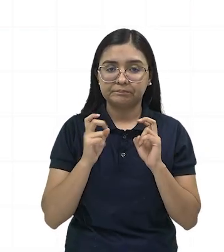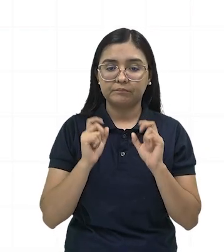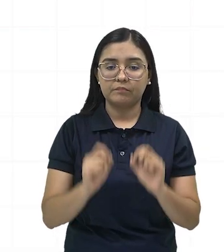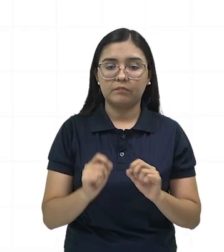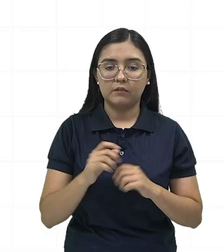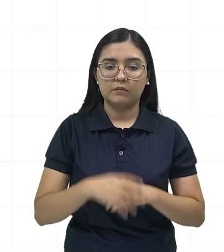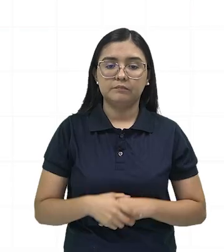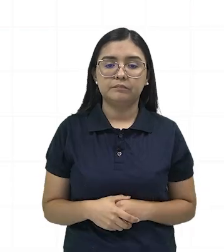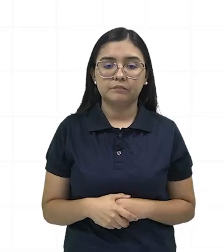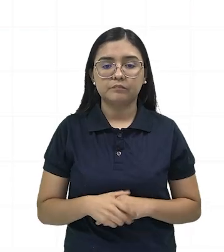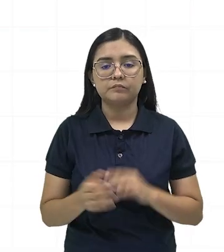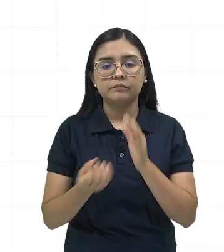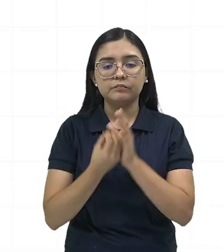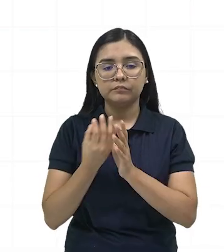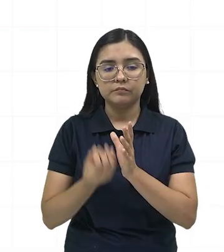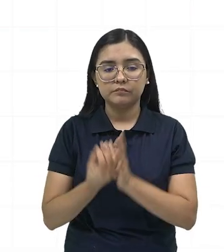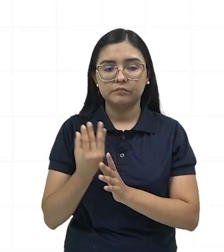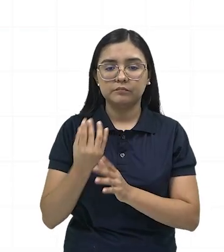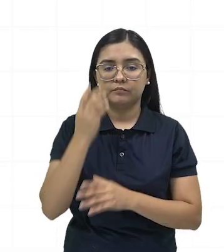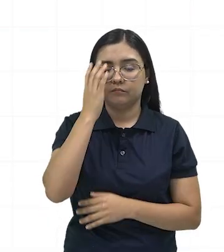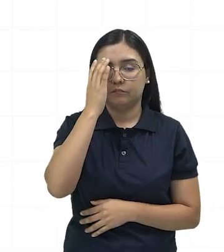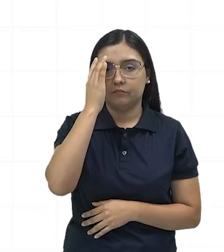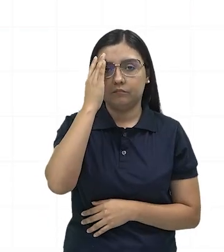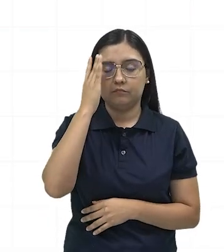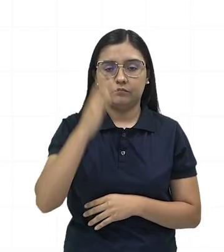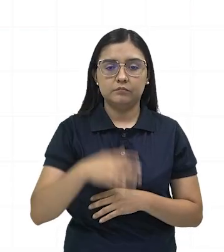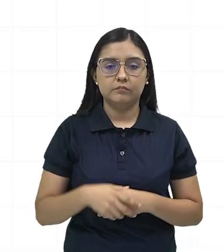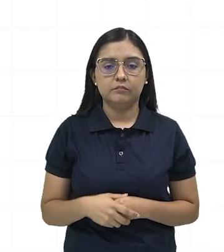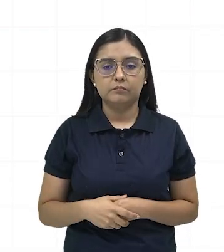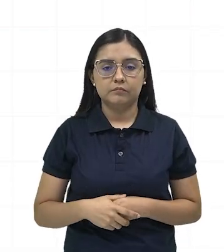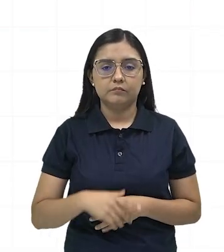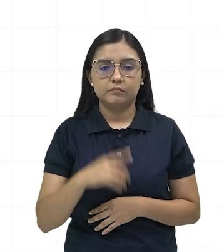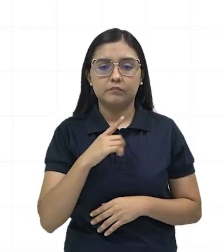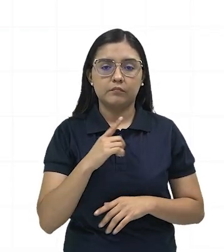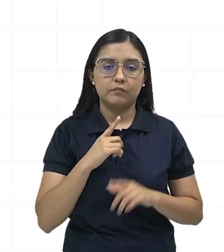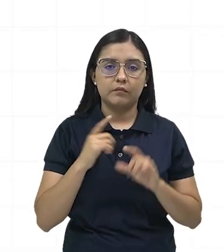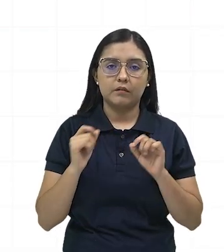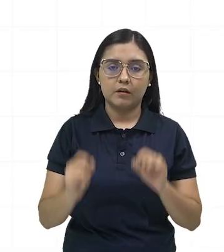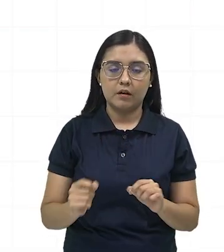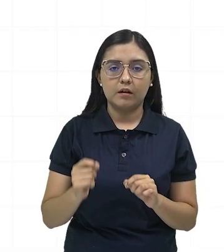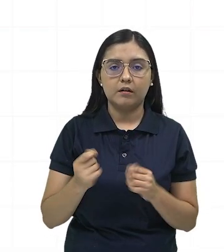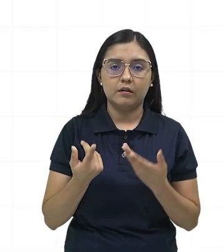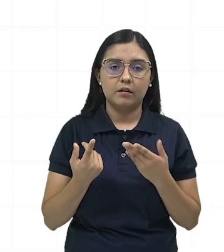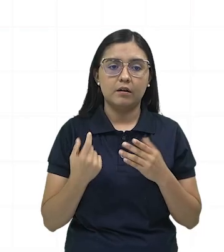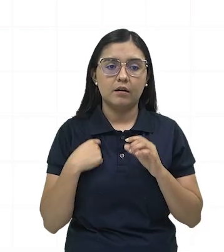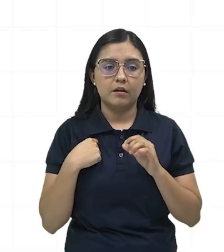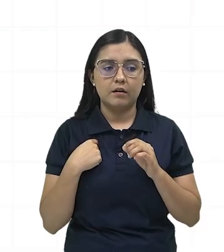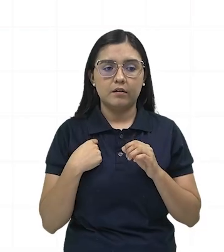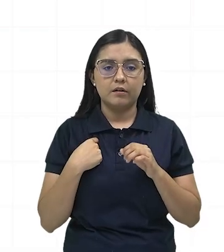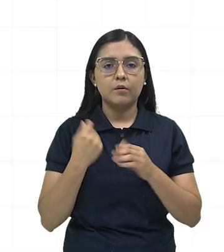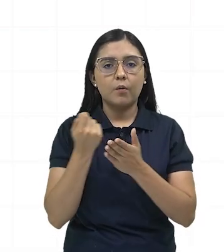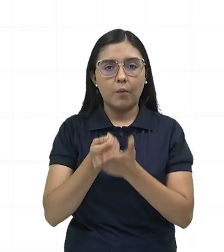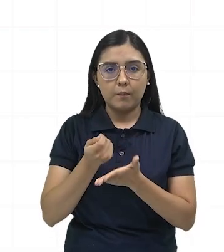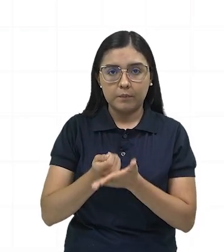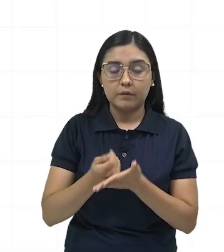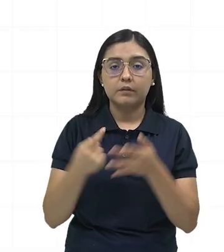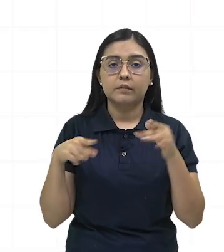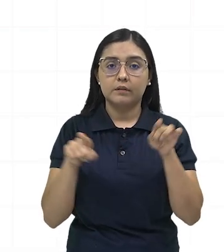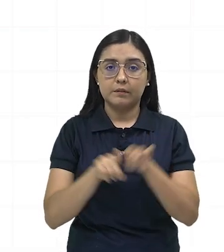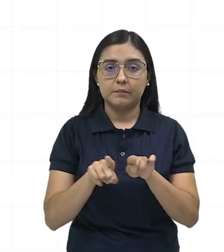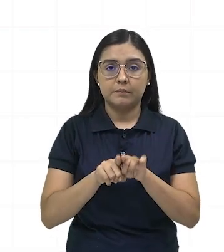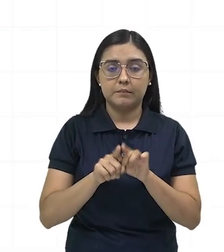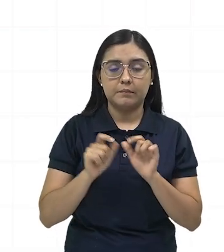a produção é referente à demanda, né, à procura. Se eu, enquanto,